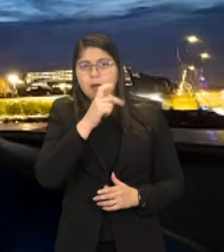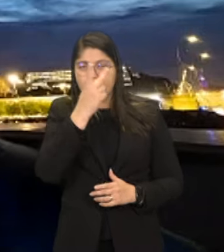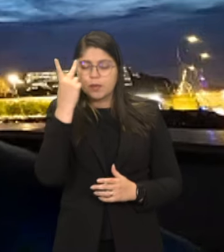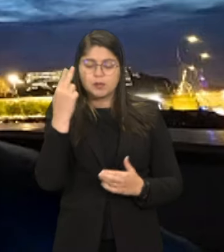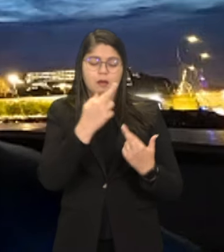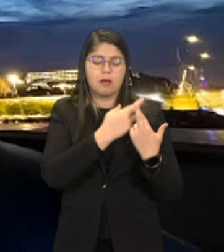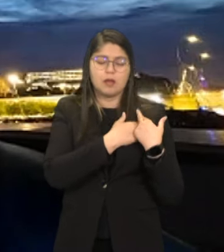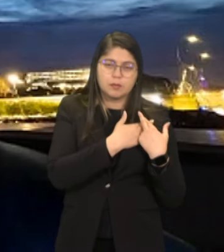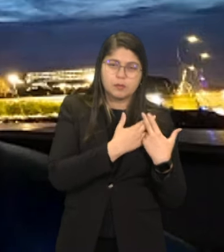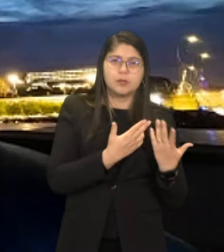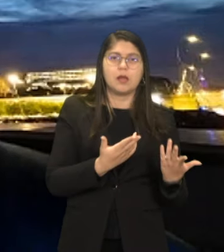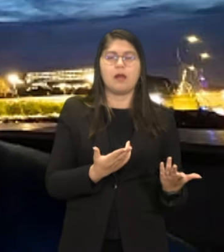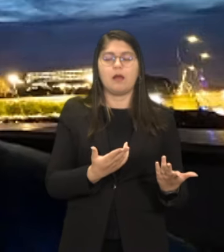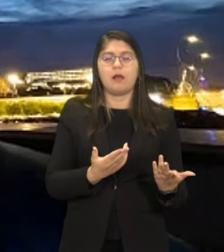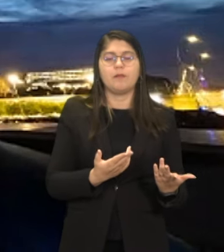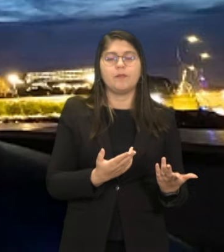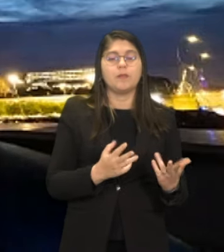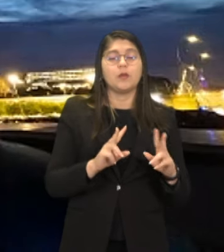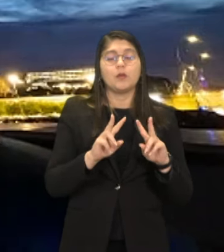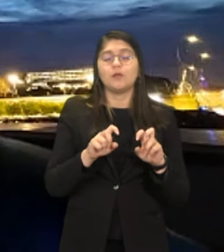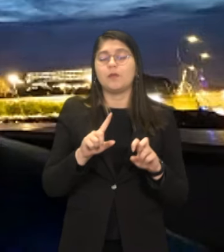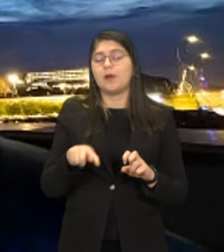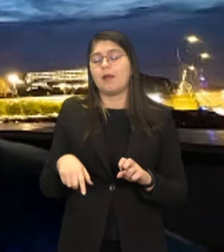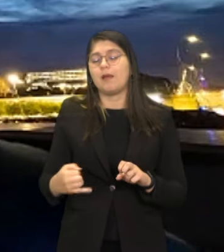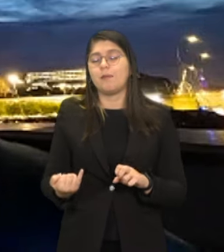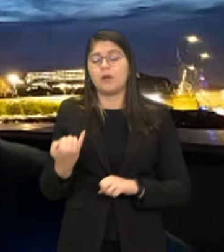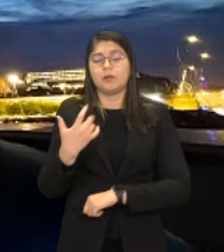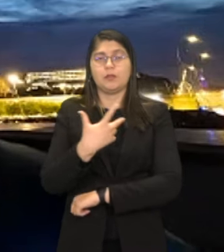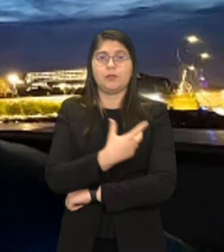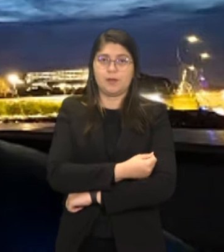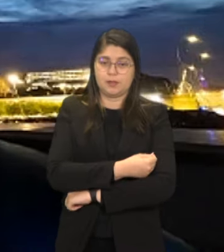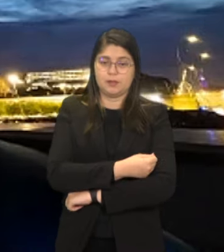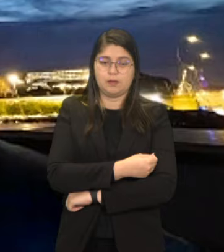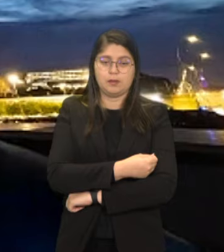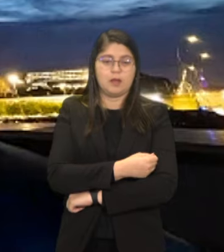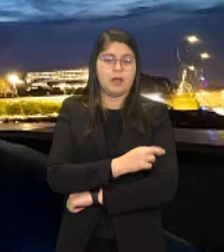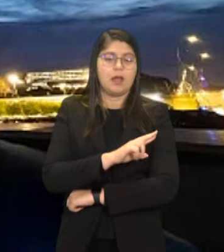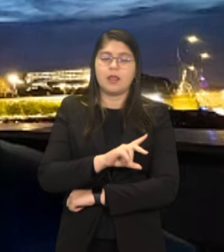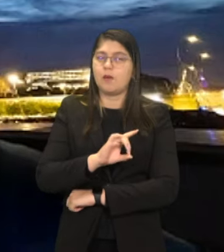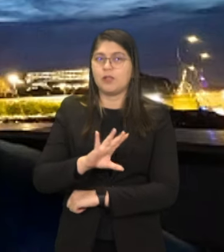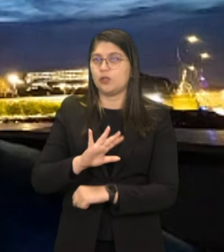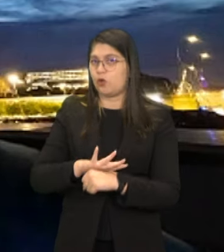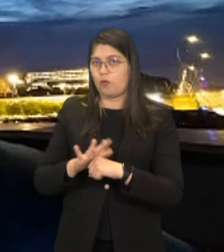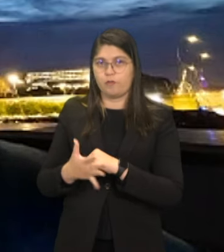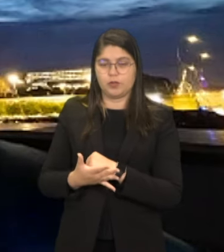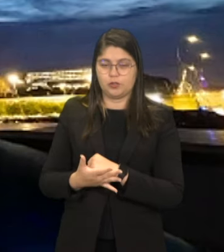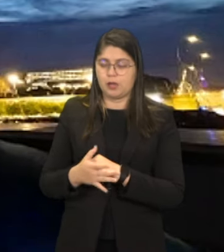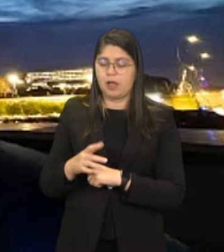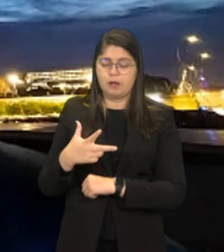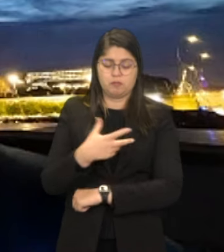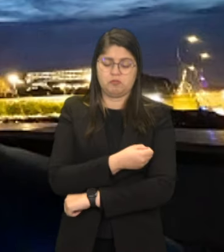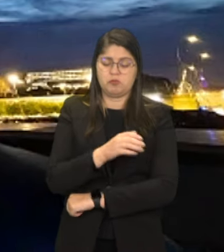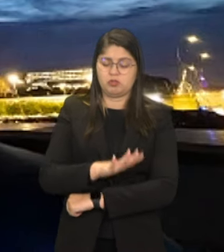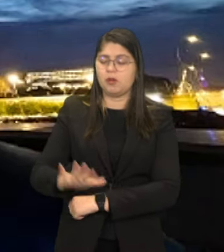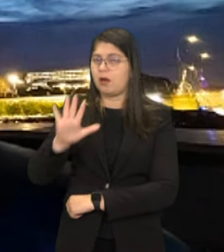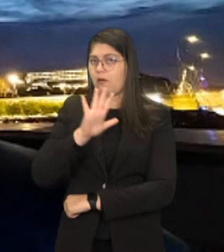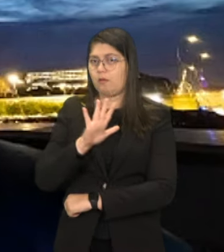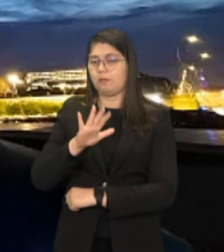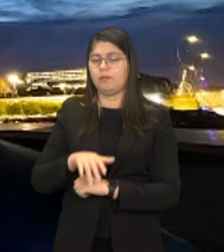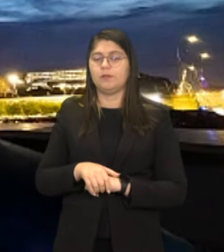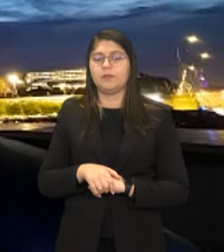responsáveis, em relação à importância da vacinação, e aqui eu não me refiro apenas à Covid, a vacinação em geral,